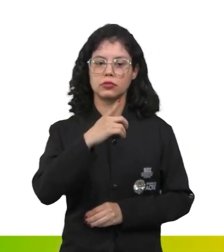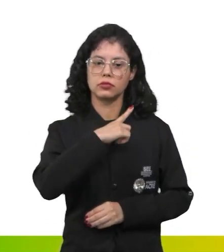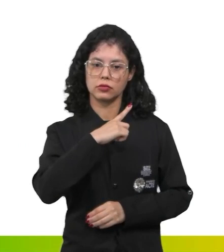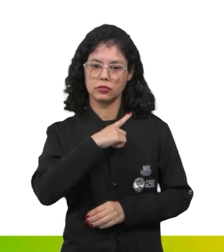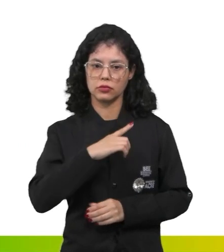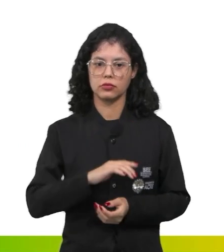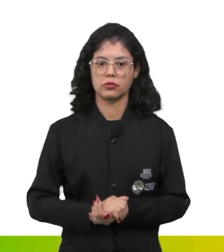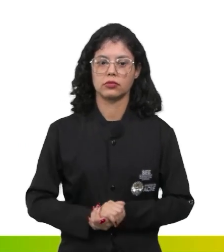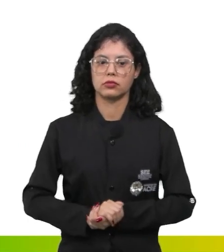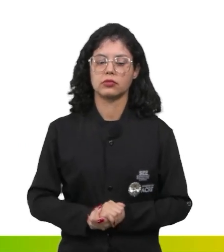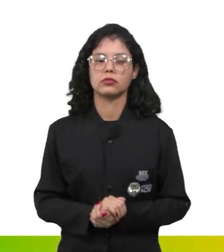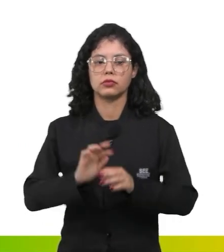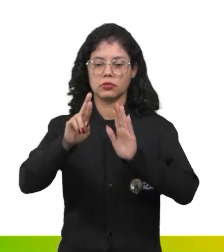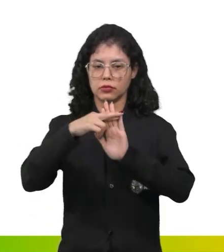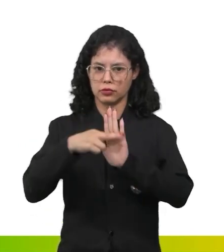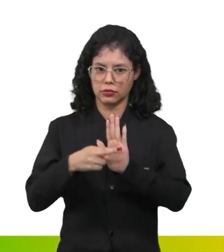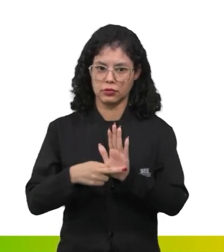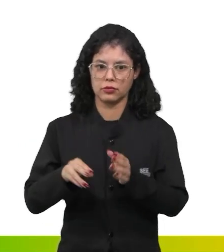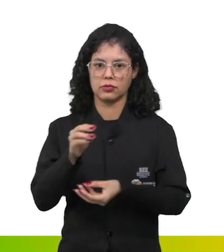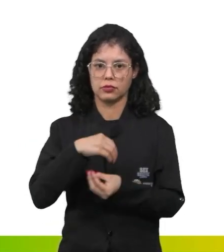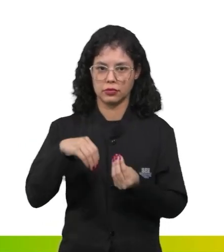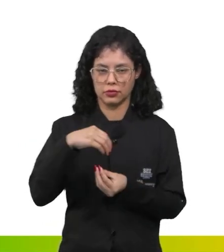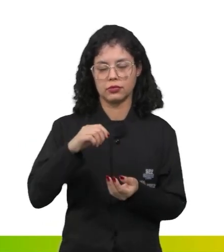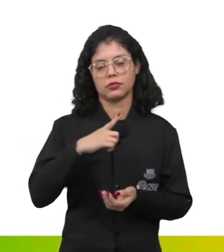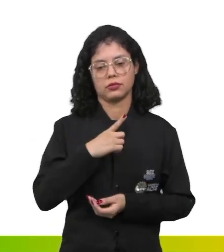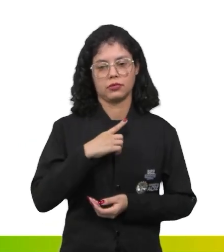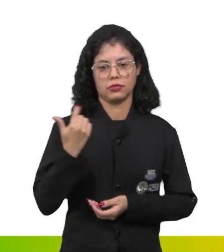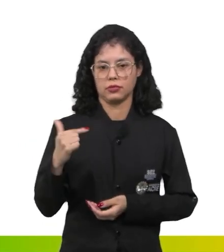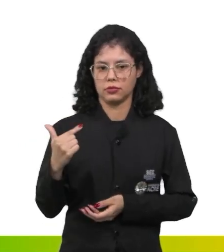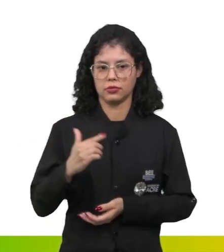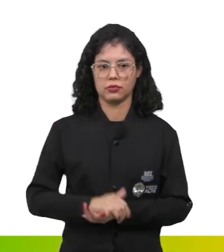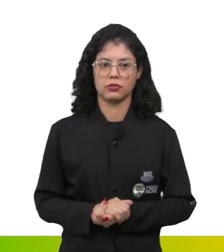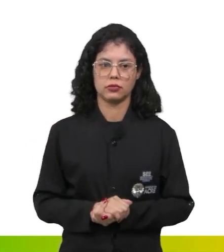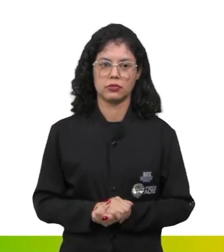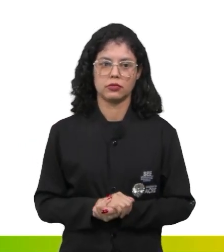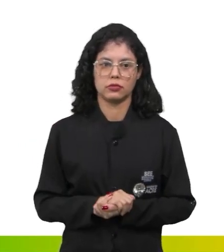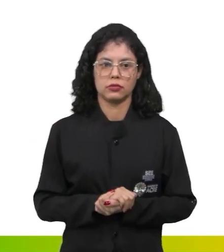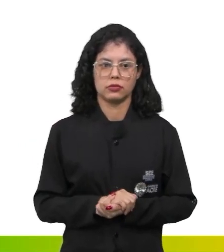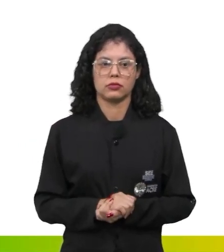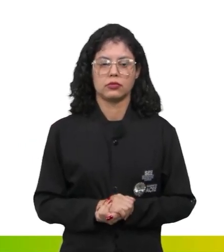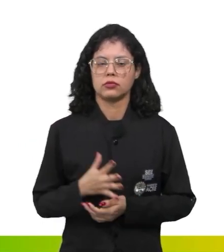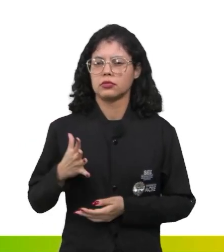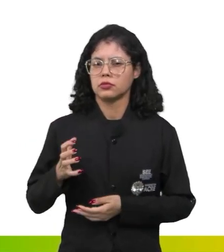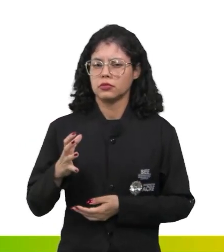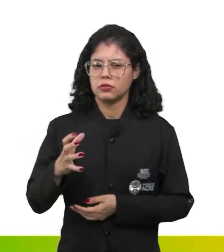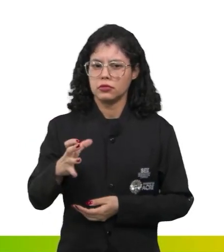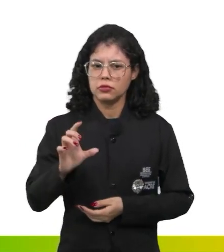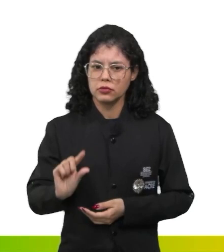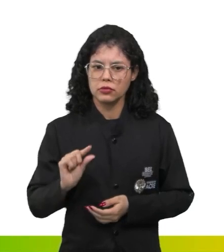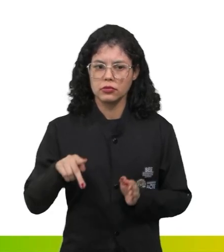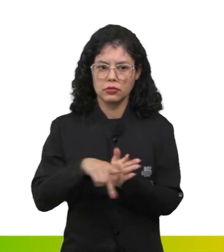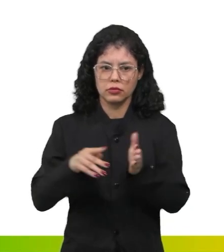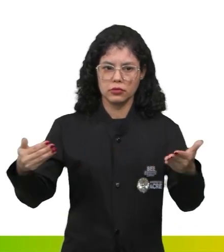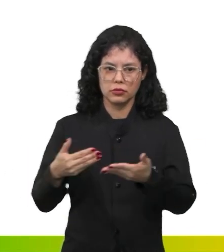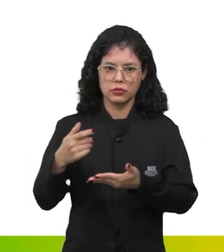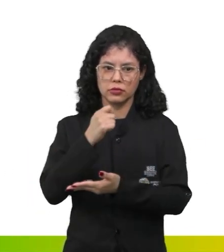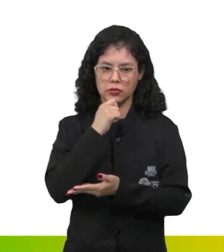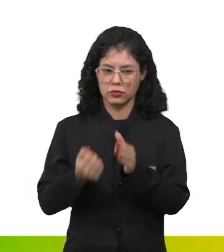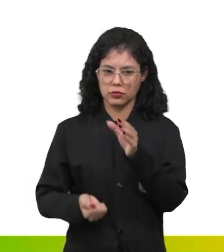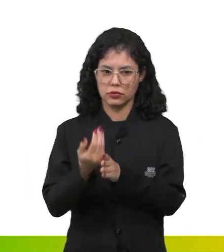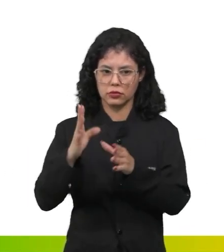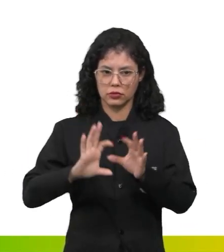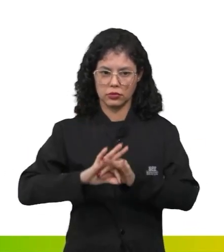e não ali dessas receitas mirabolantes, né? Letra D. Micro-organismos atuais ainda